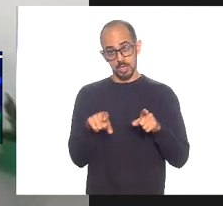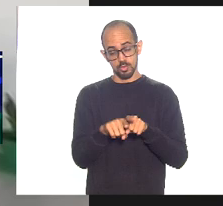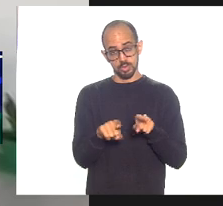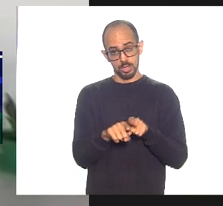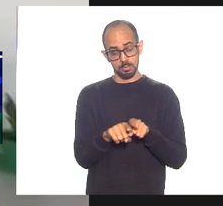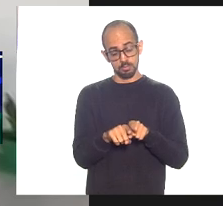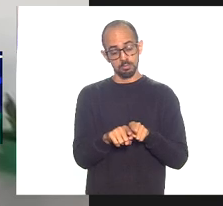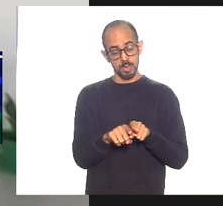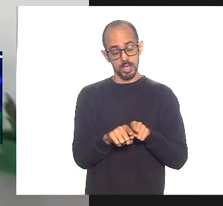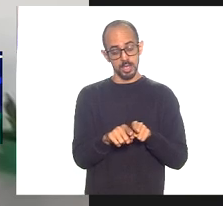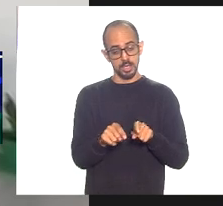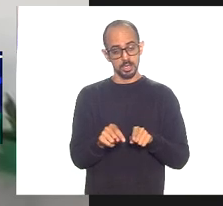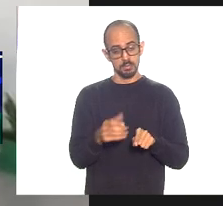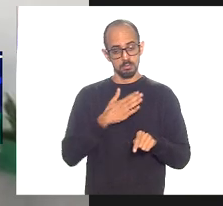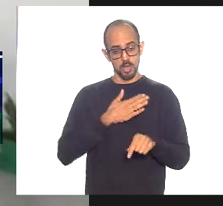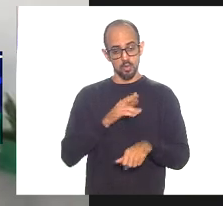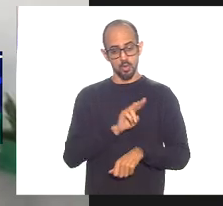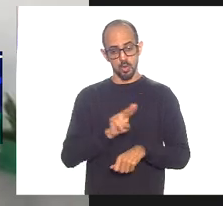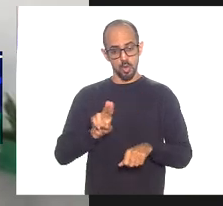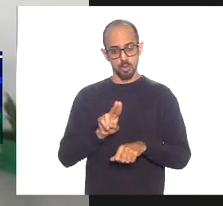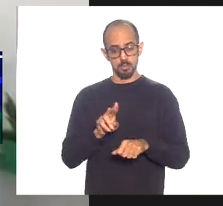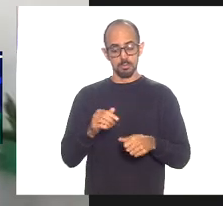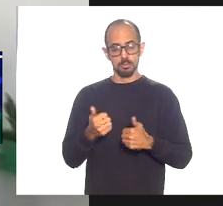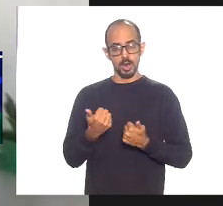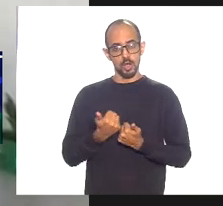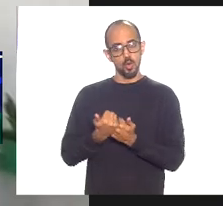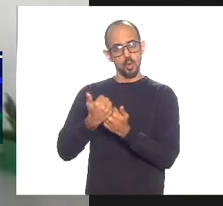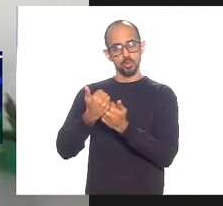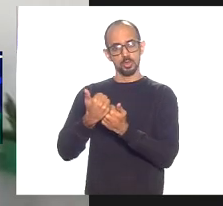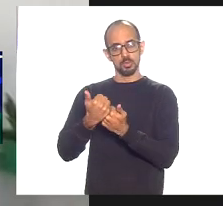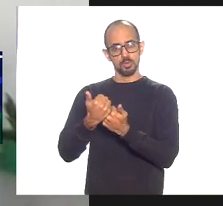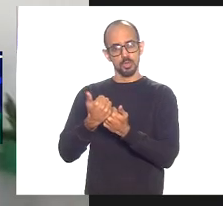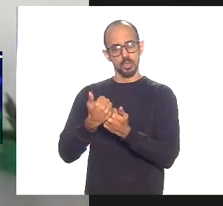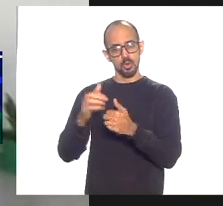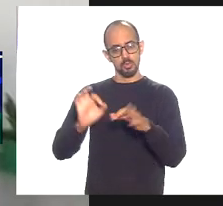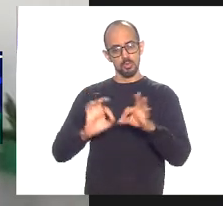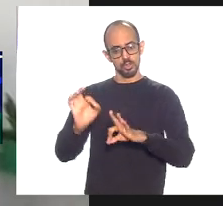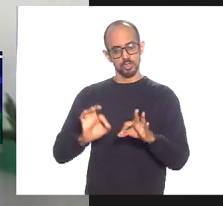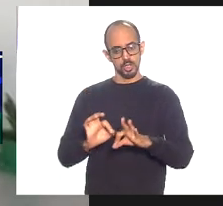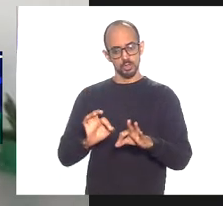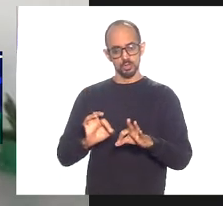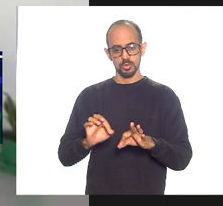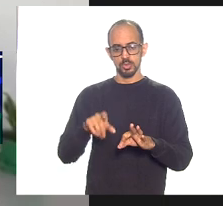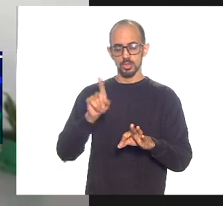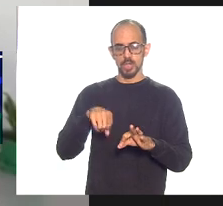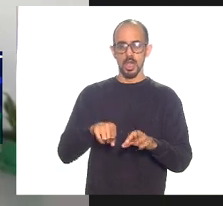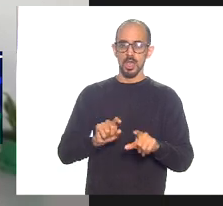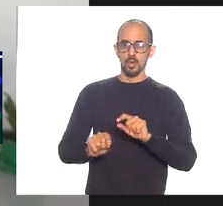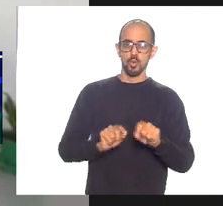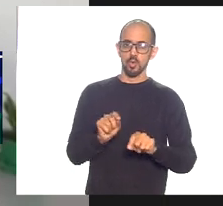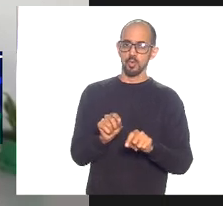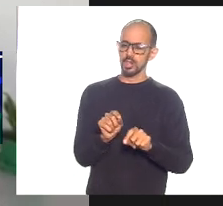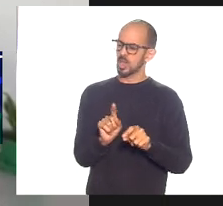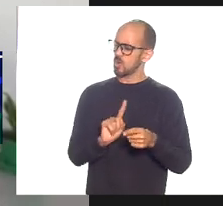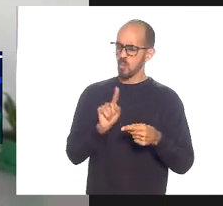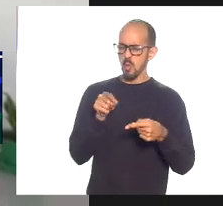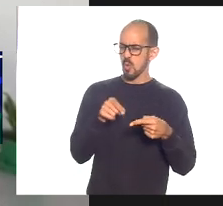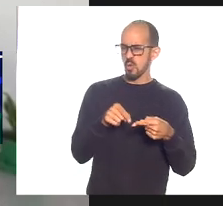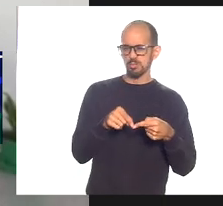também coloco à disposição meu nome para contribuir também com o projeto que traz o cerne